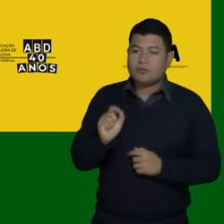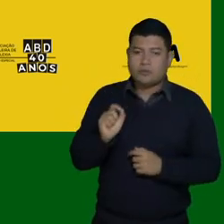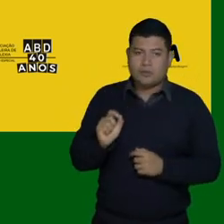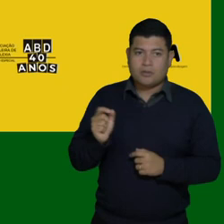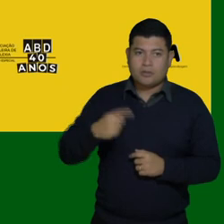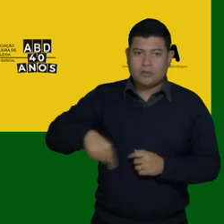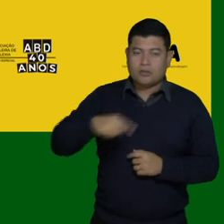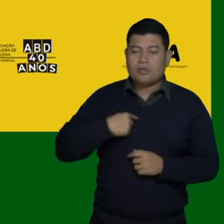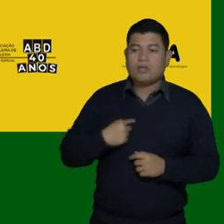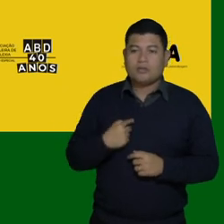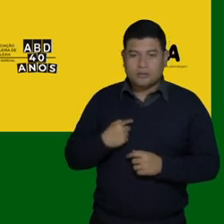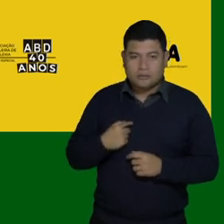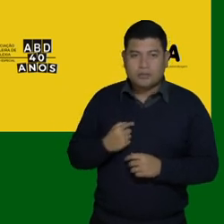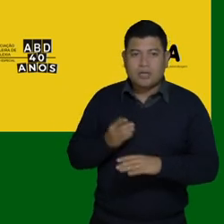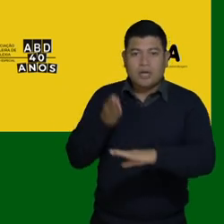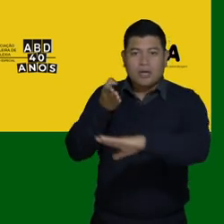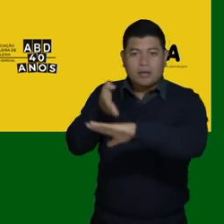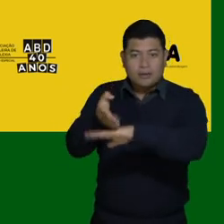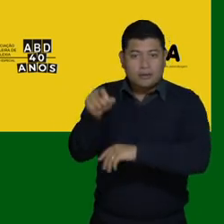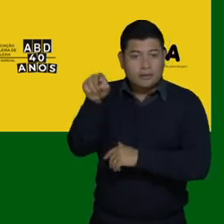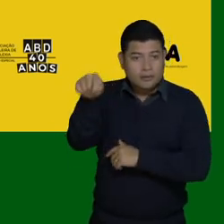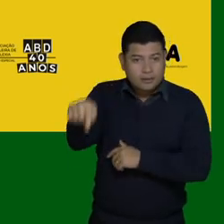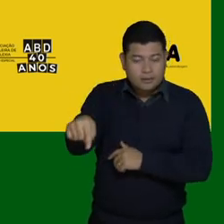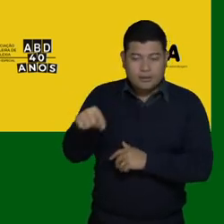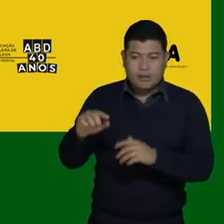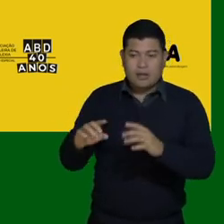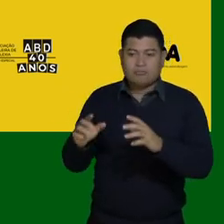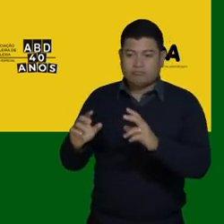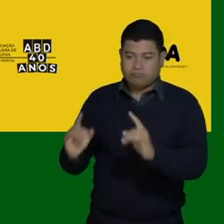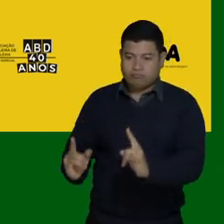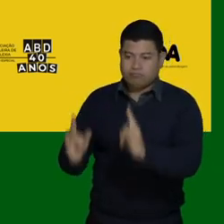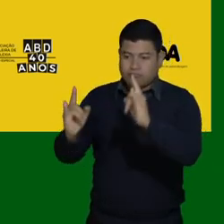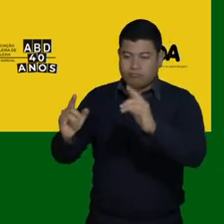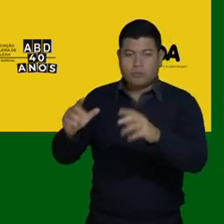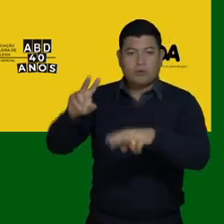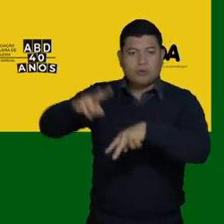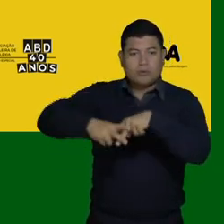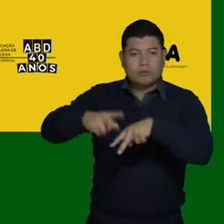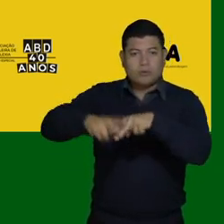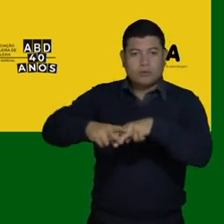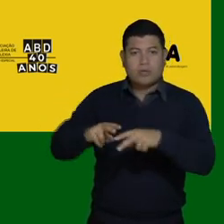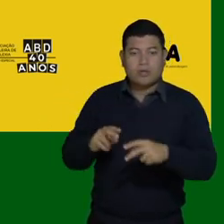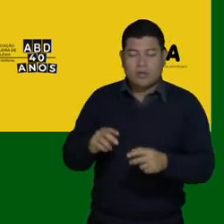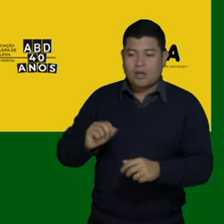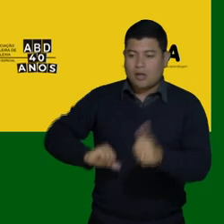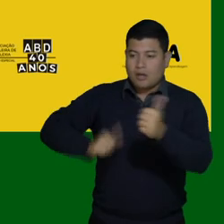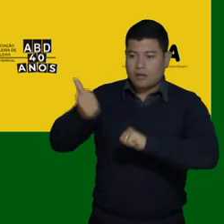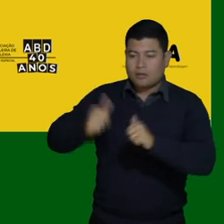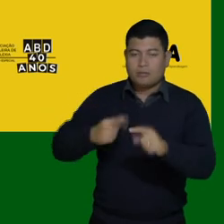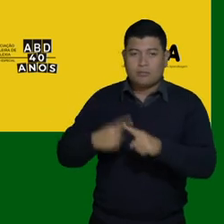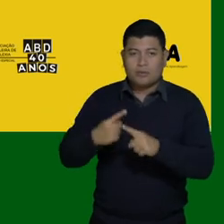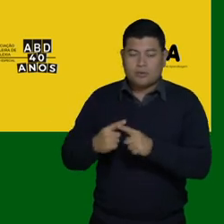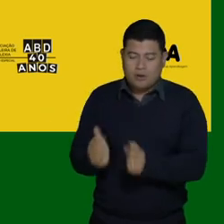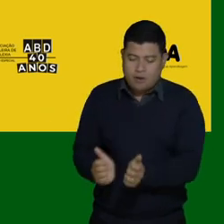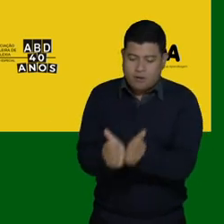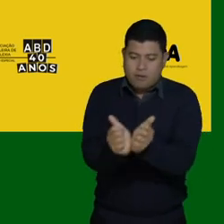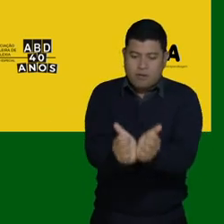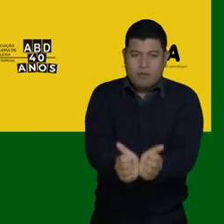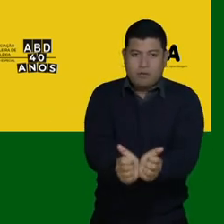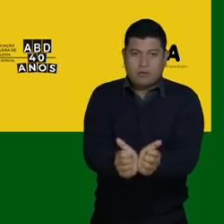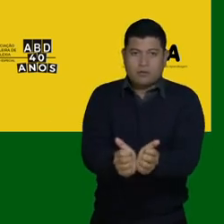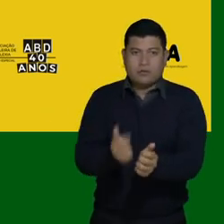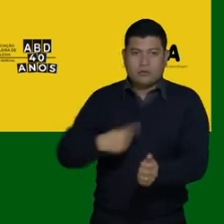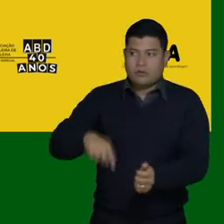a cadeia ou até algum lugar fazer avaliação Porque quando eles vinham presos eles vinham de algemas e a gente não podia chamar mais